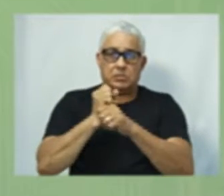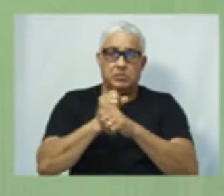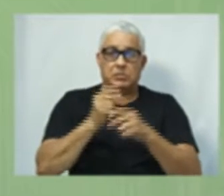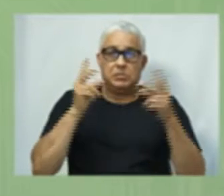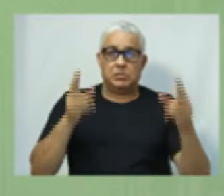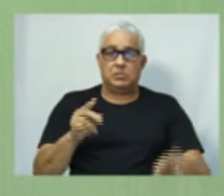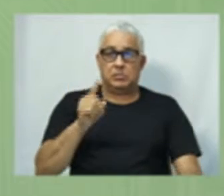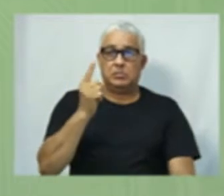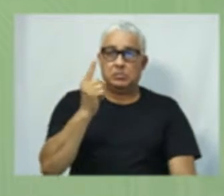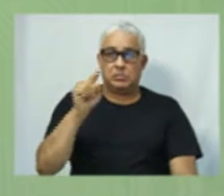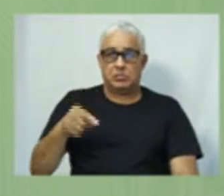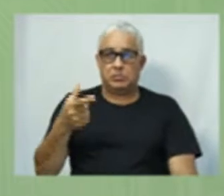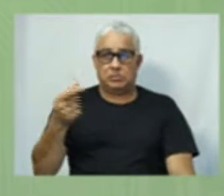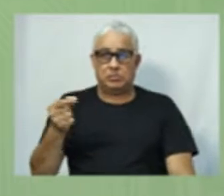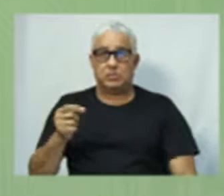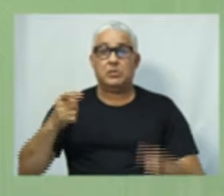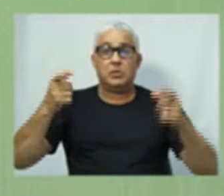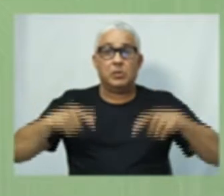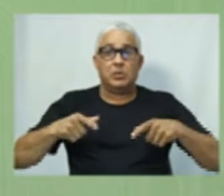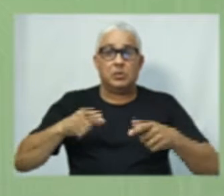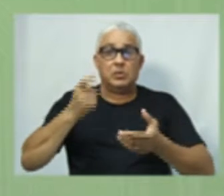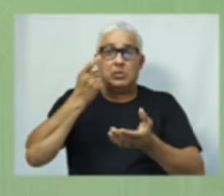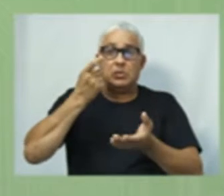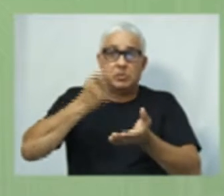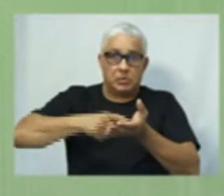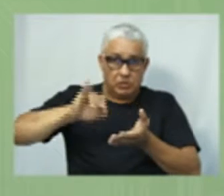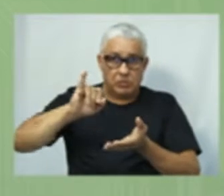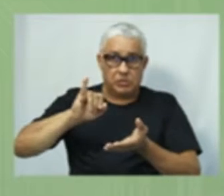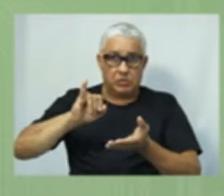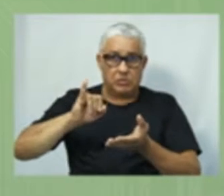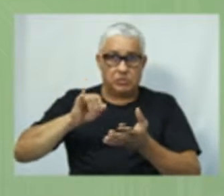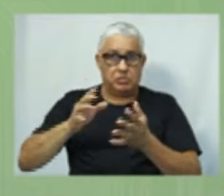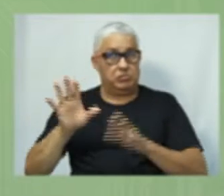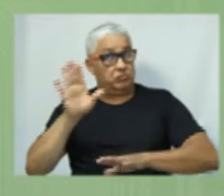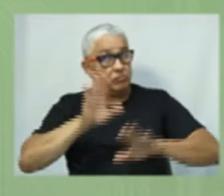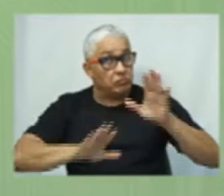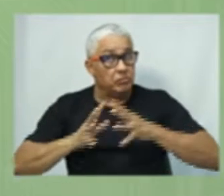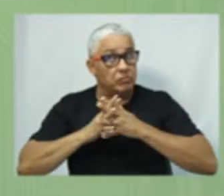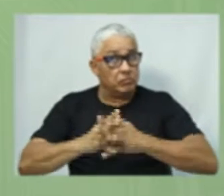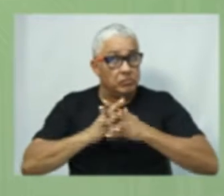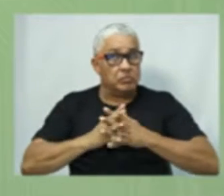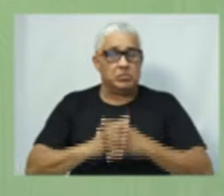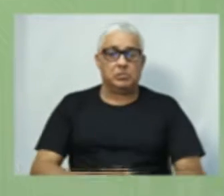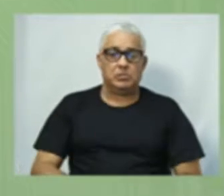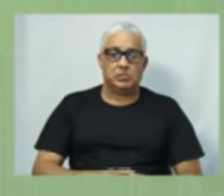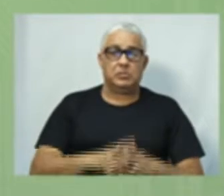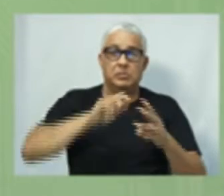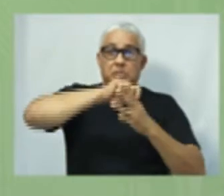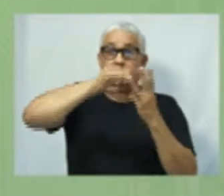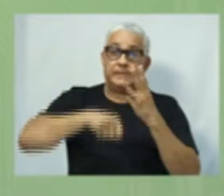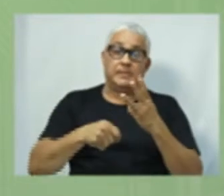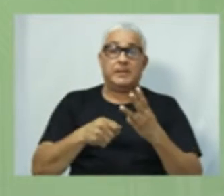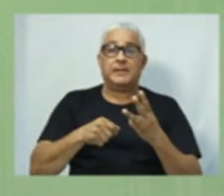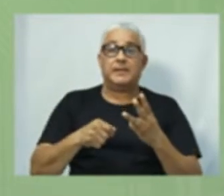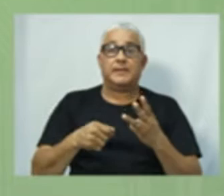aonde? Aonde? No imposto de renda, por favor, não confunda. Qual foi o valor trimestral?